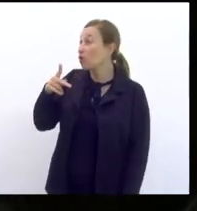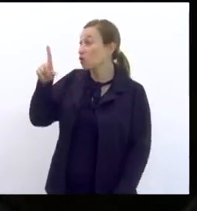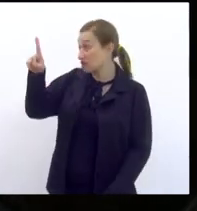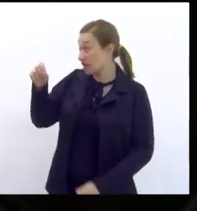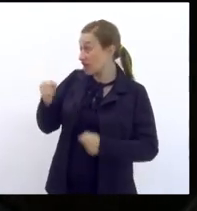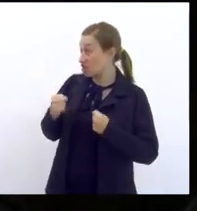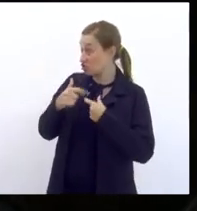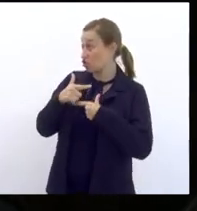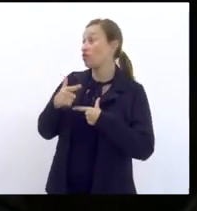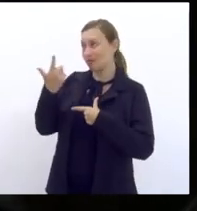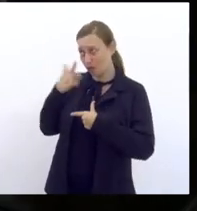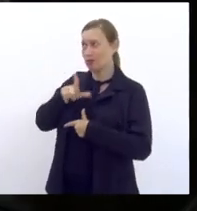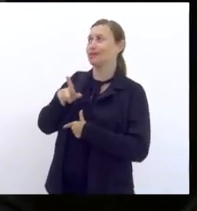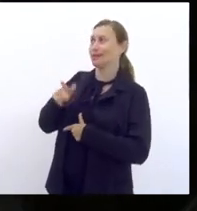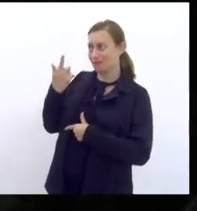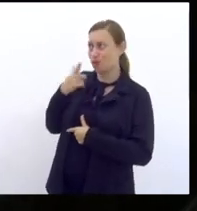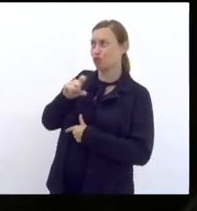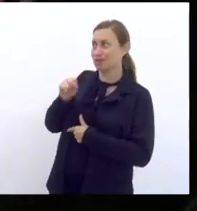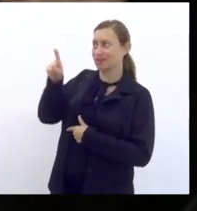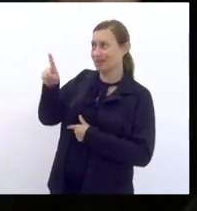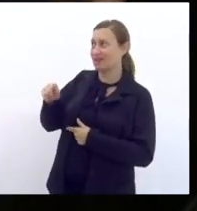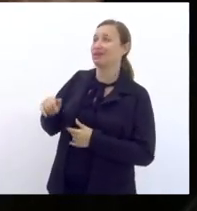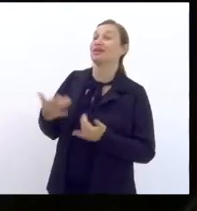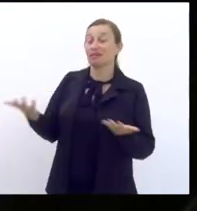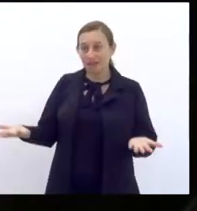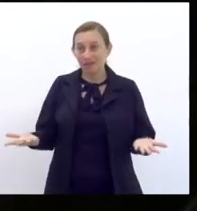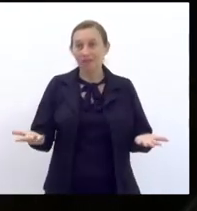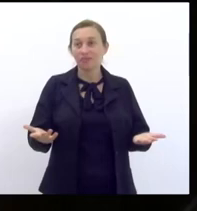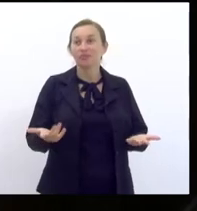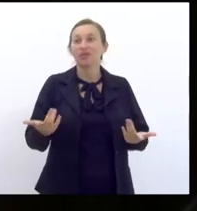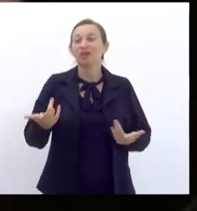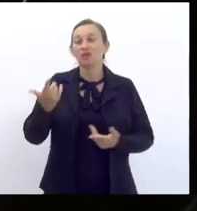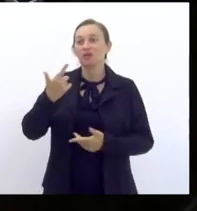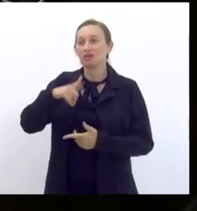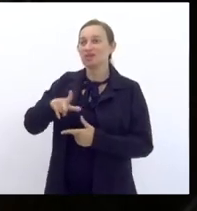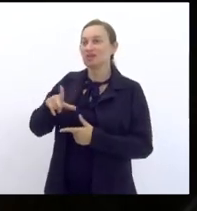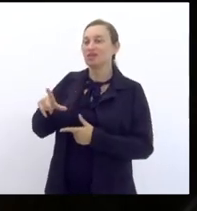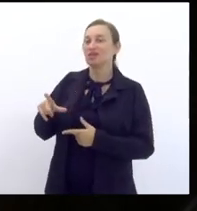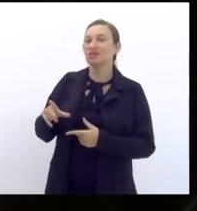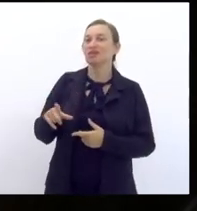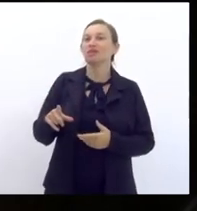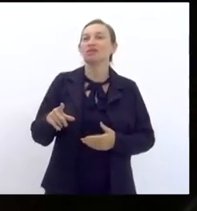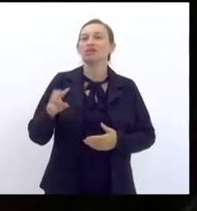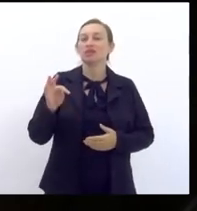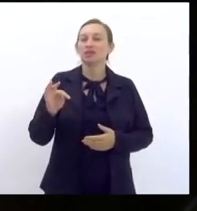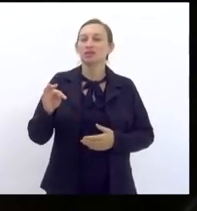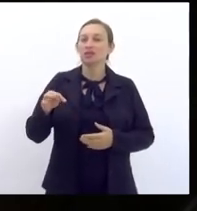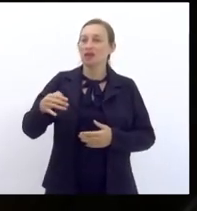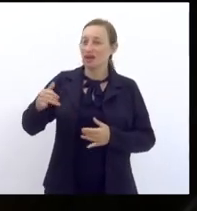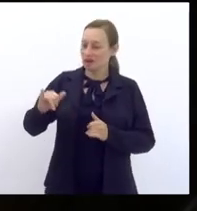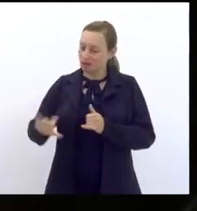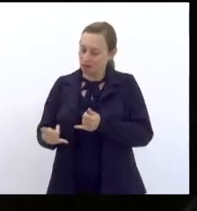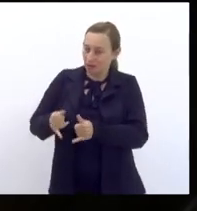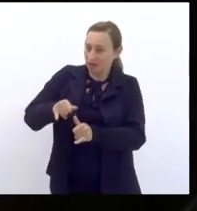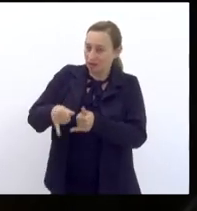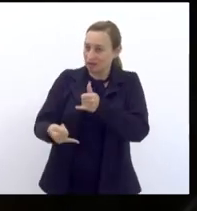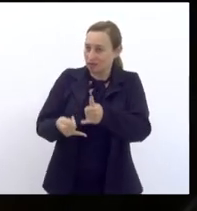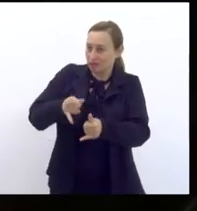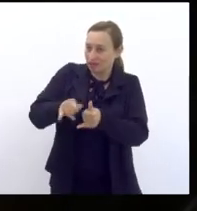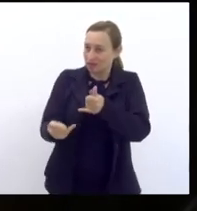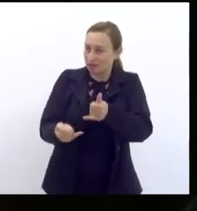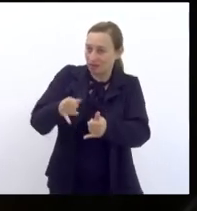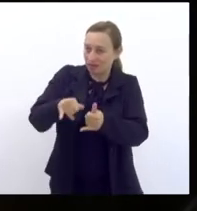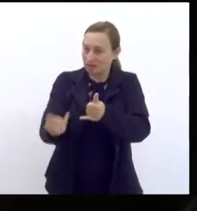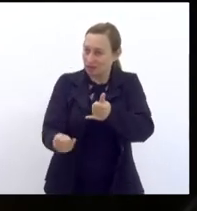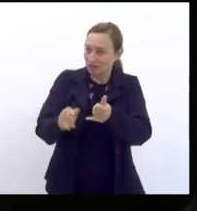vai conseguir Talismã foi E aí saiu o tipo de utilidade pública sabe disso andou Brasília lá capenga sem um salto do sapato